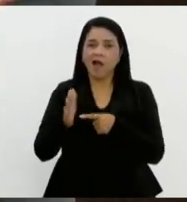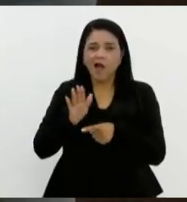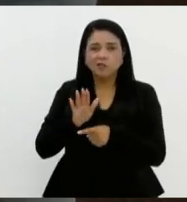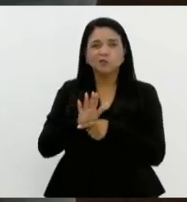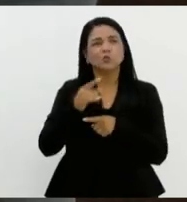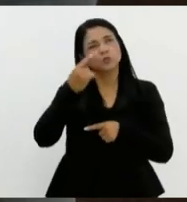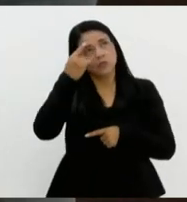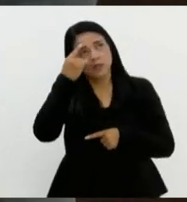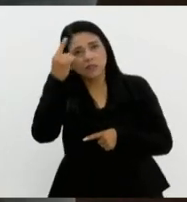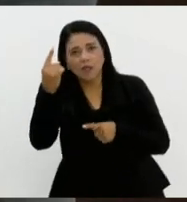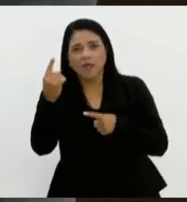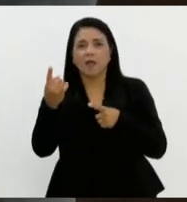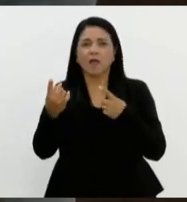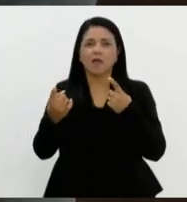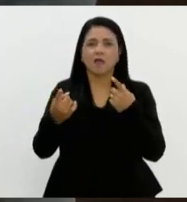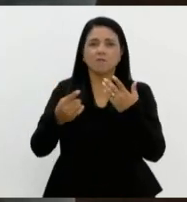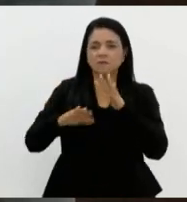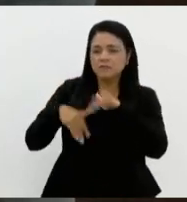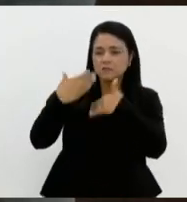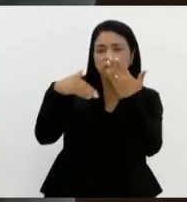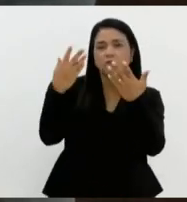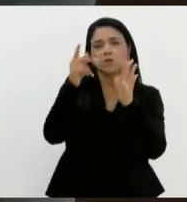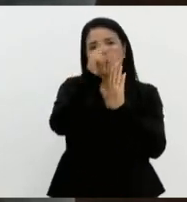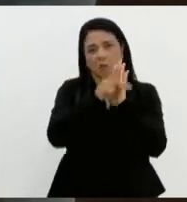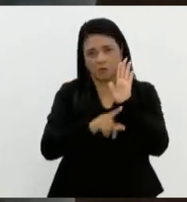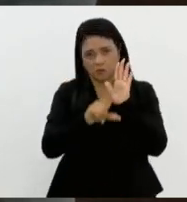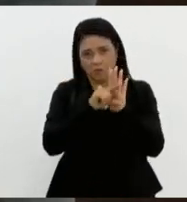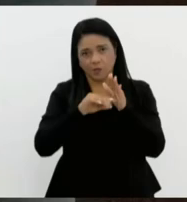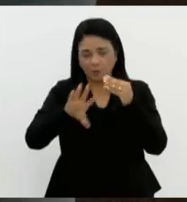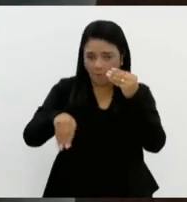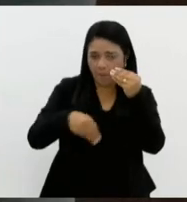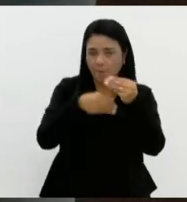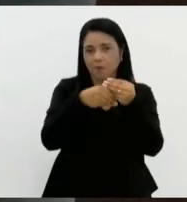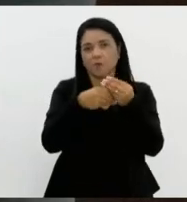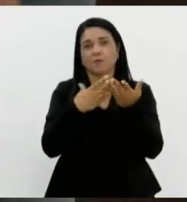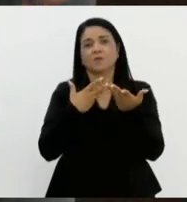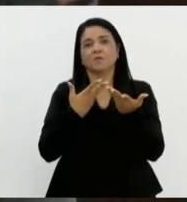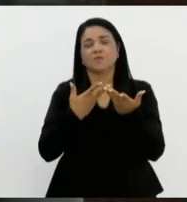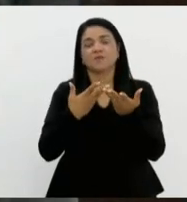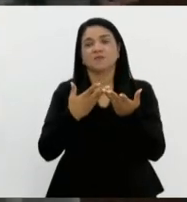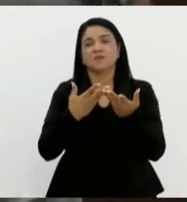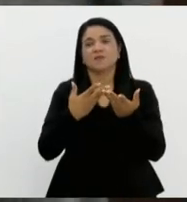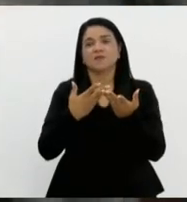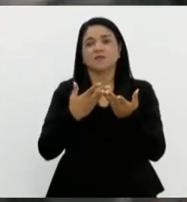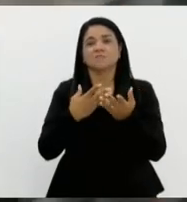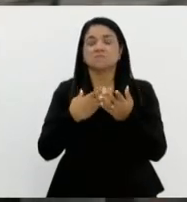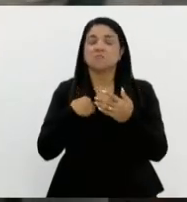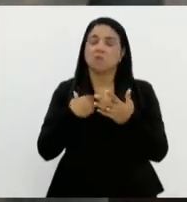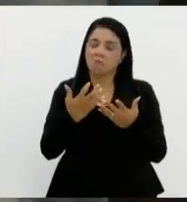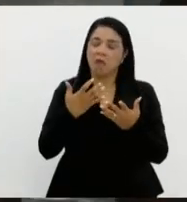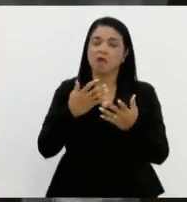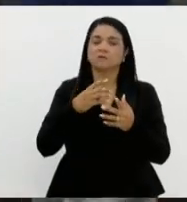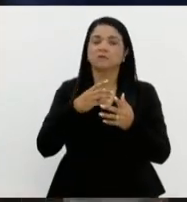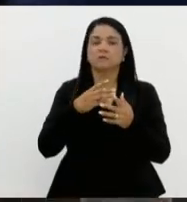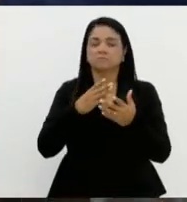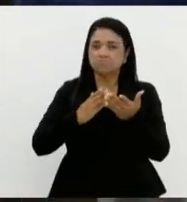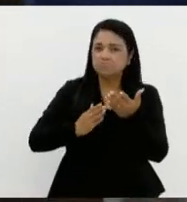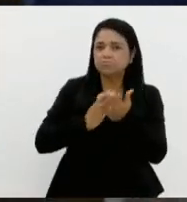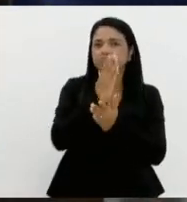de alguma ideia para a gente desenvolver isso. Tomara que vire realmente uma lei, né? Isso